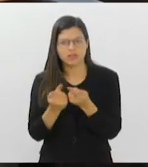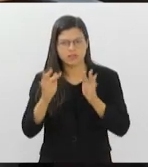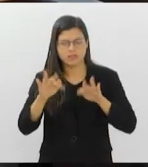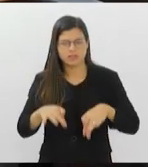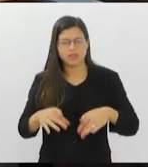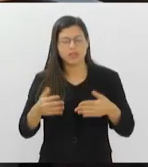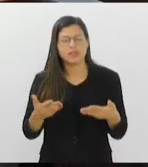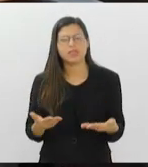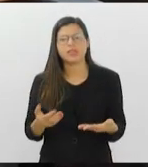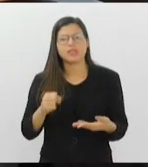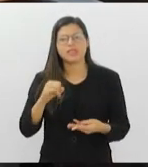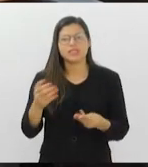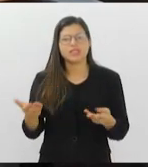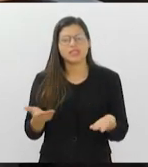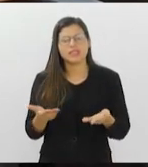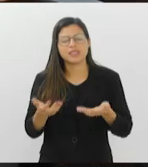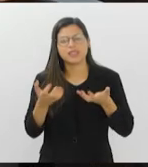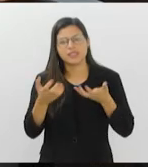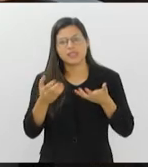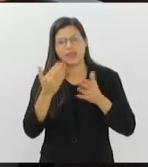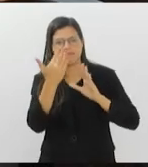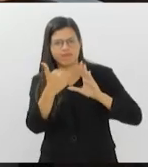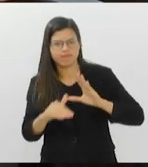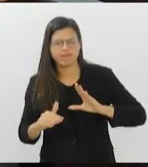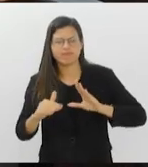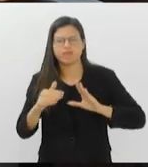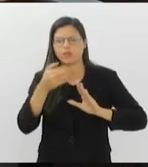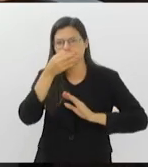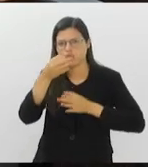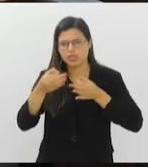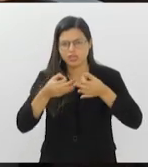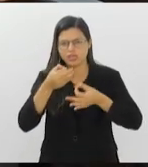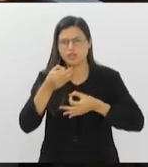enviar sugestões ou vídeos aí da sua cidade, é só enviar para o nosso e-mail